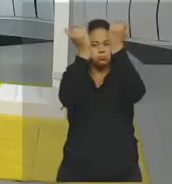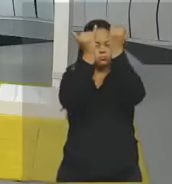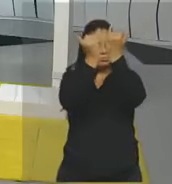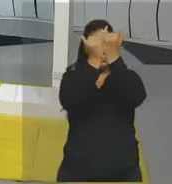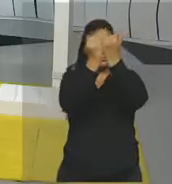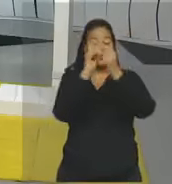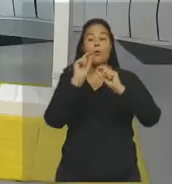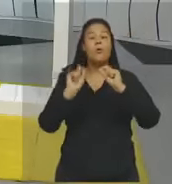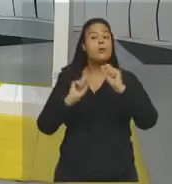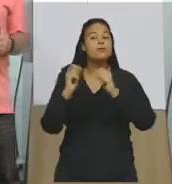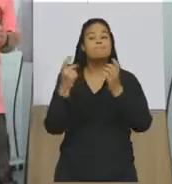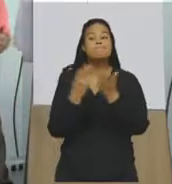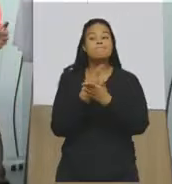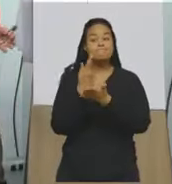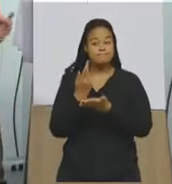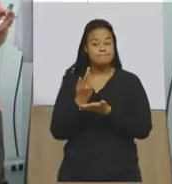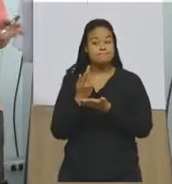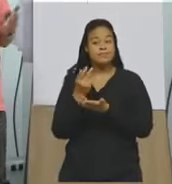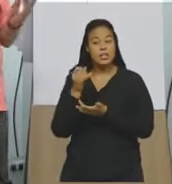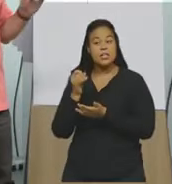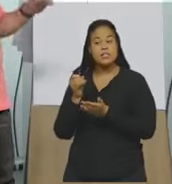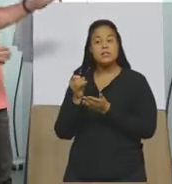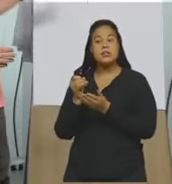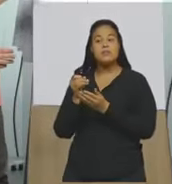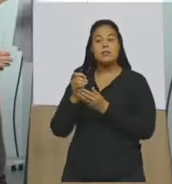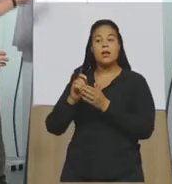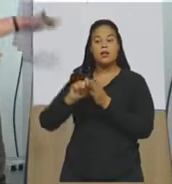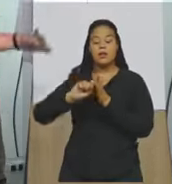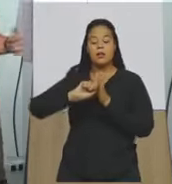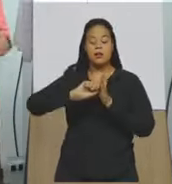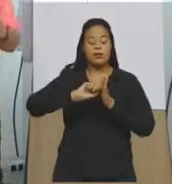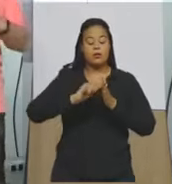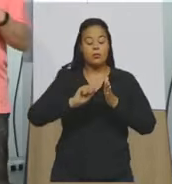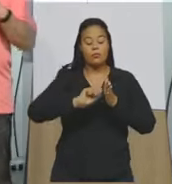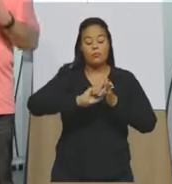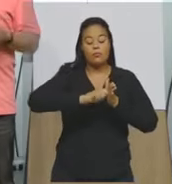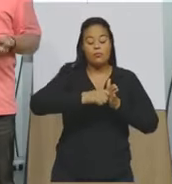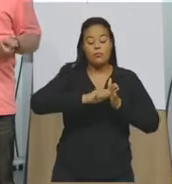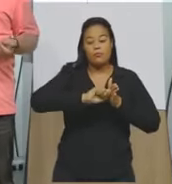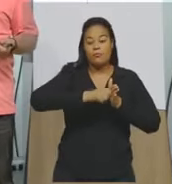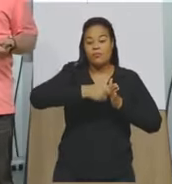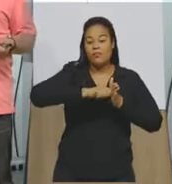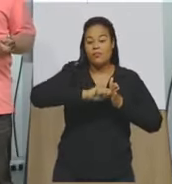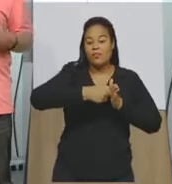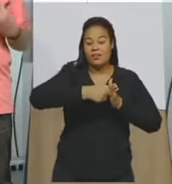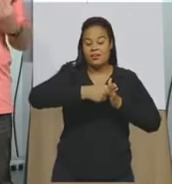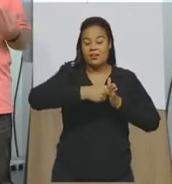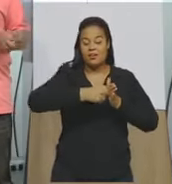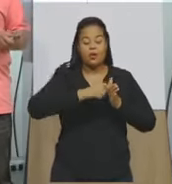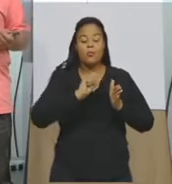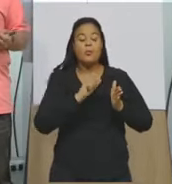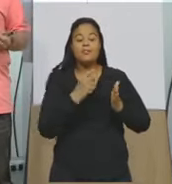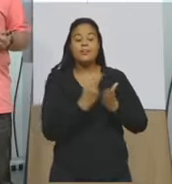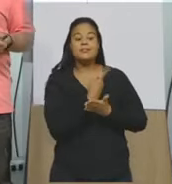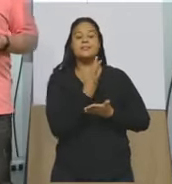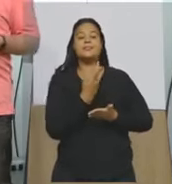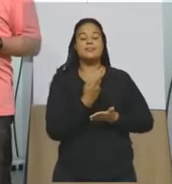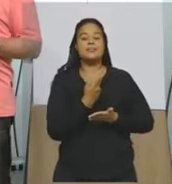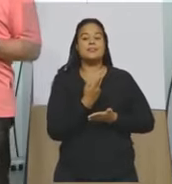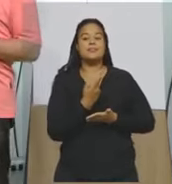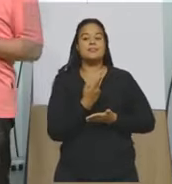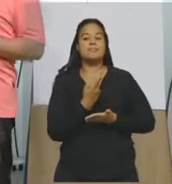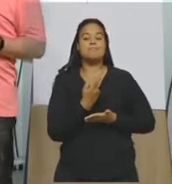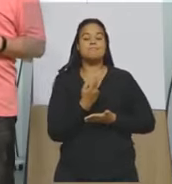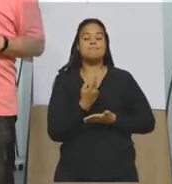vai acontecer quando a gente fechar aquela chave K, ou seja, quando eu ligar o circuito. O que vai acontecer?